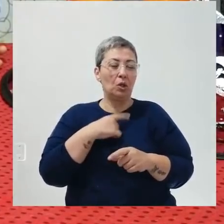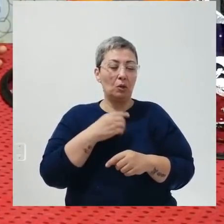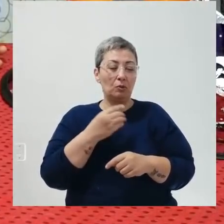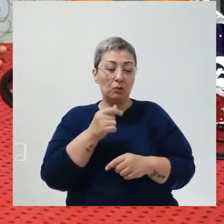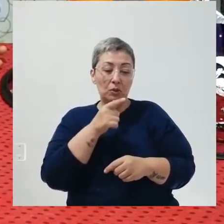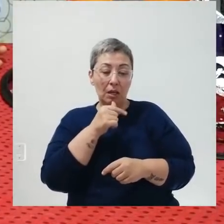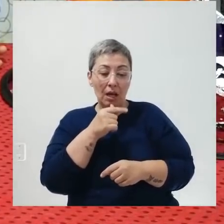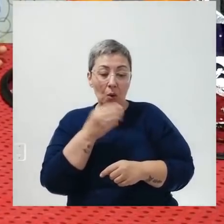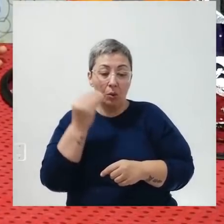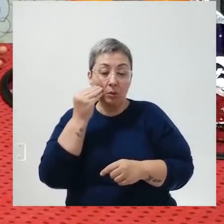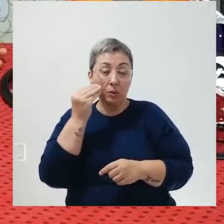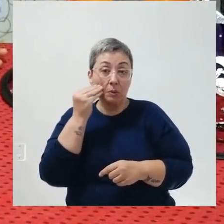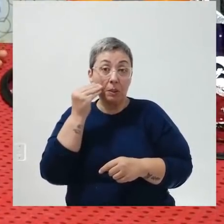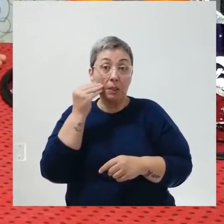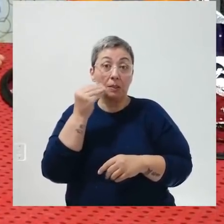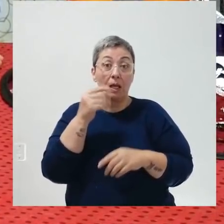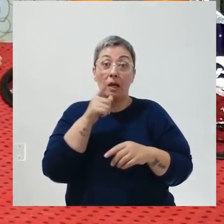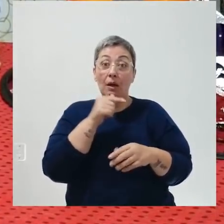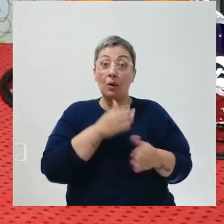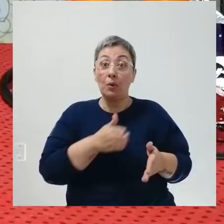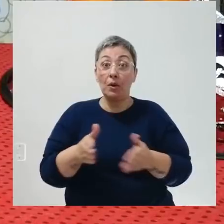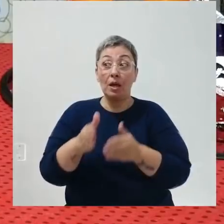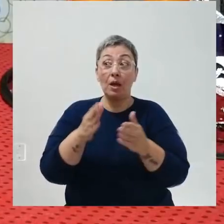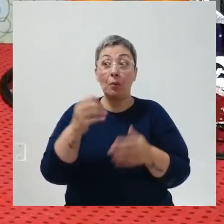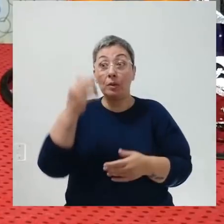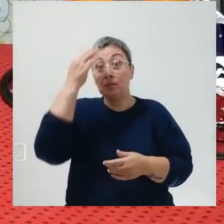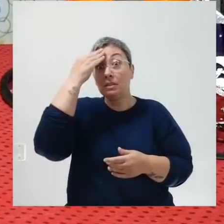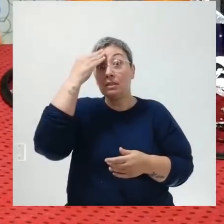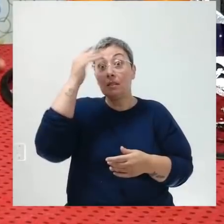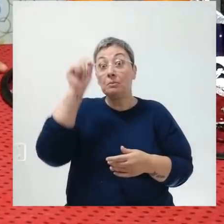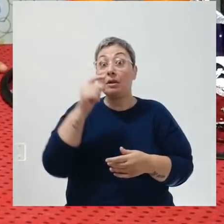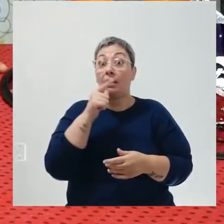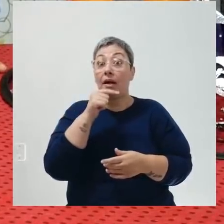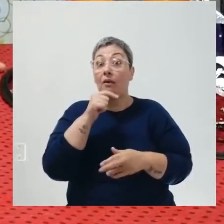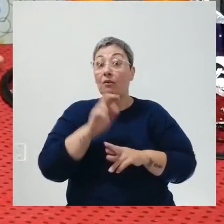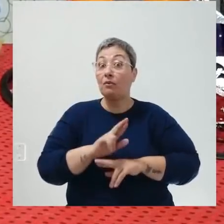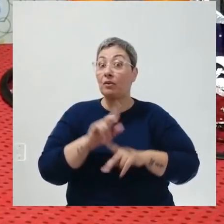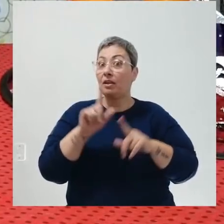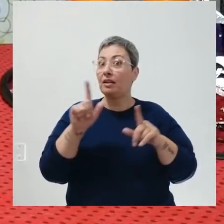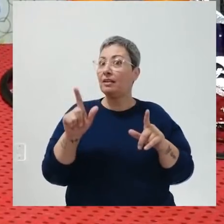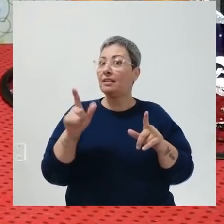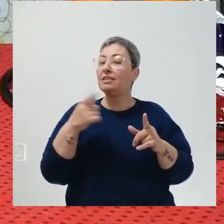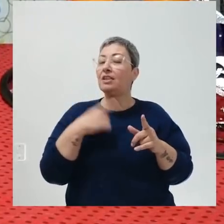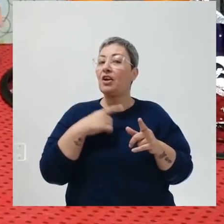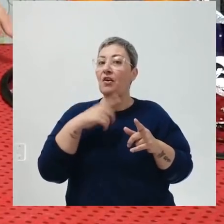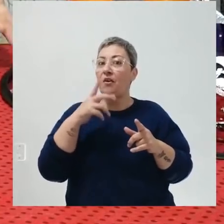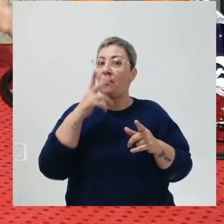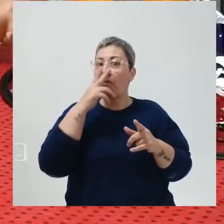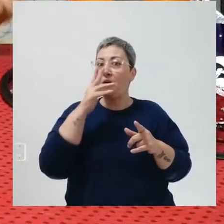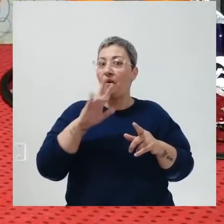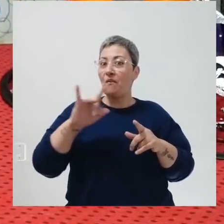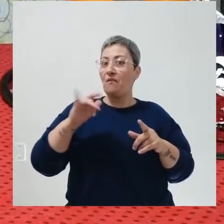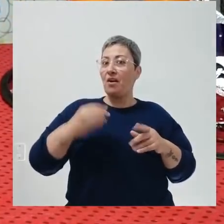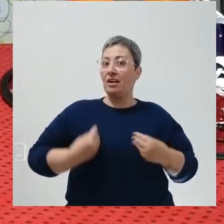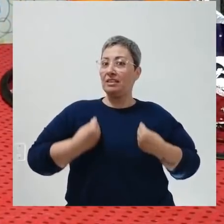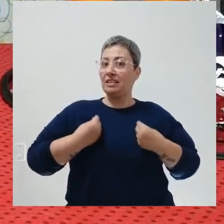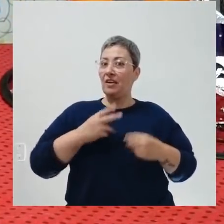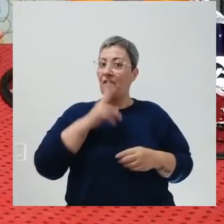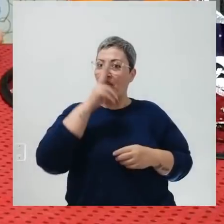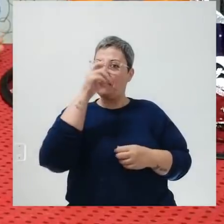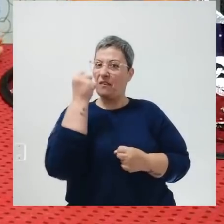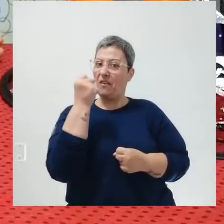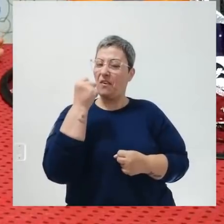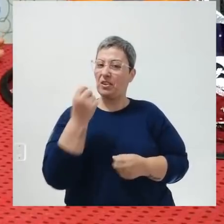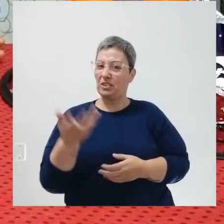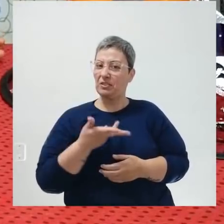tomar a água daquele rio. Quem sabe aquela água vai ser diferente e eu vou ficar muito mais forte e